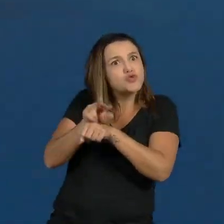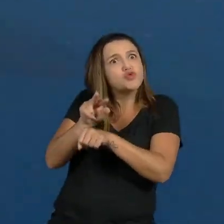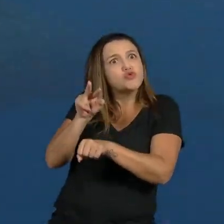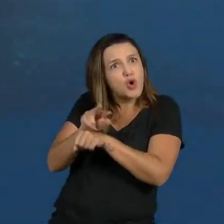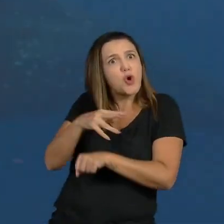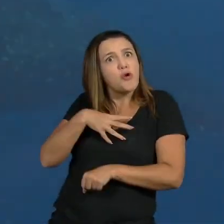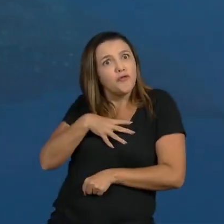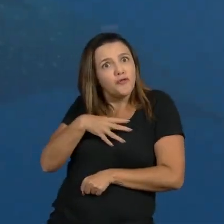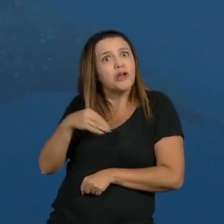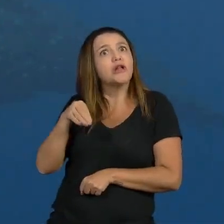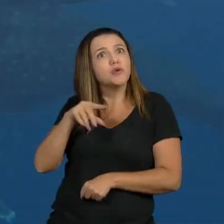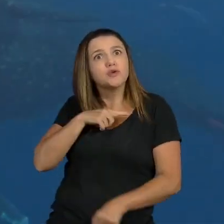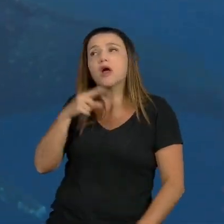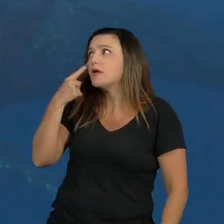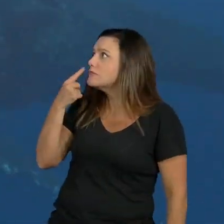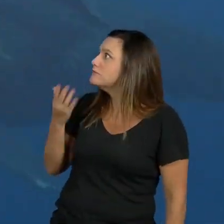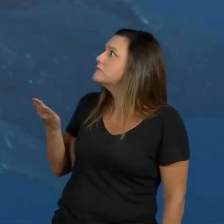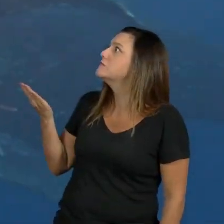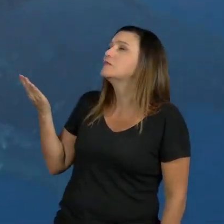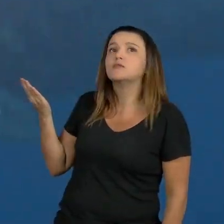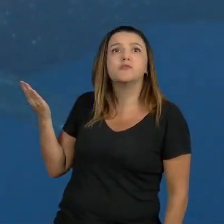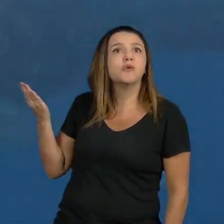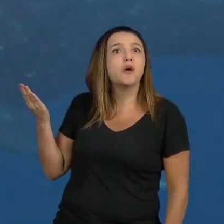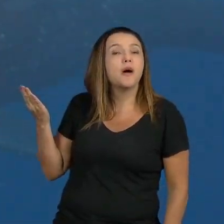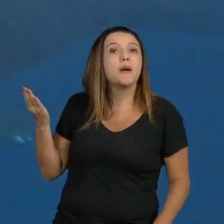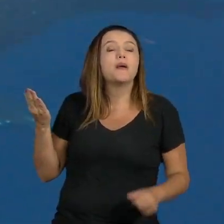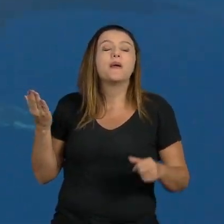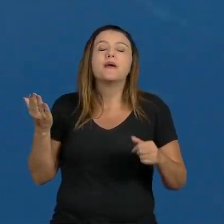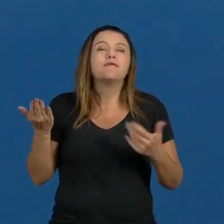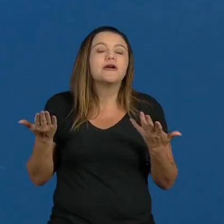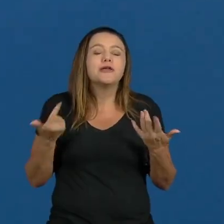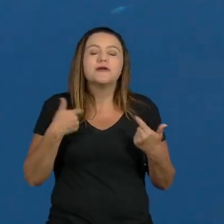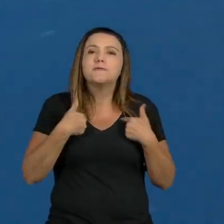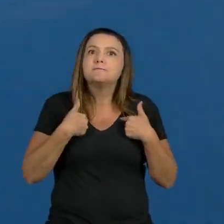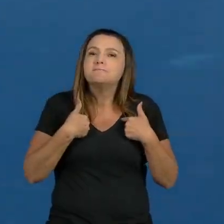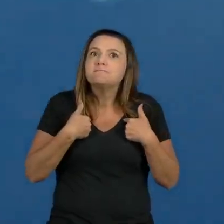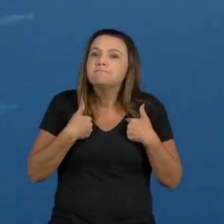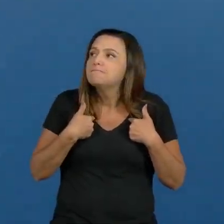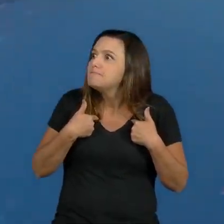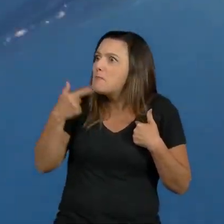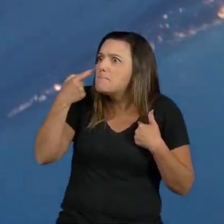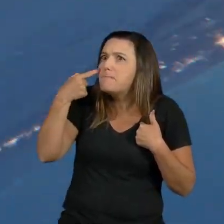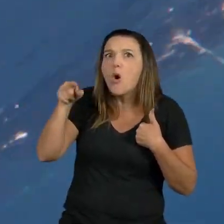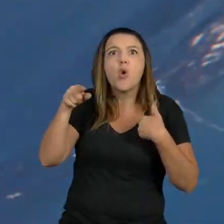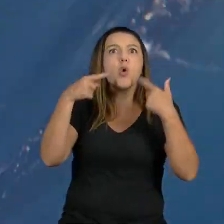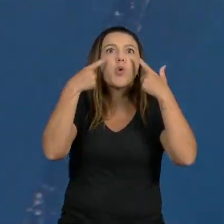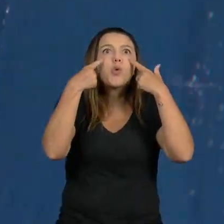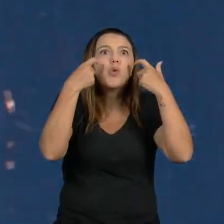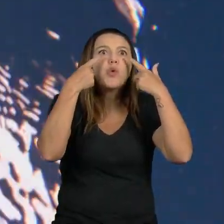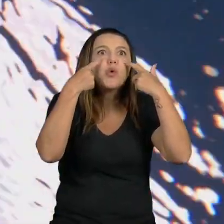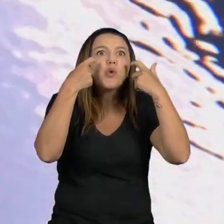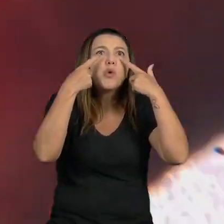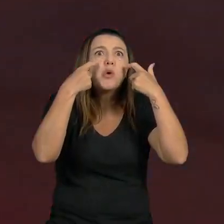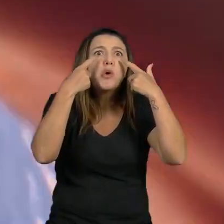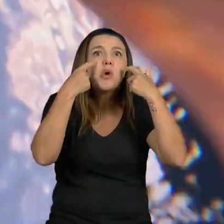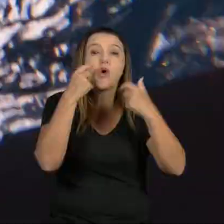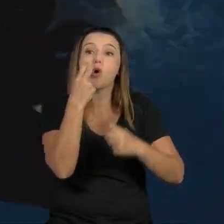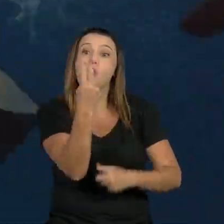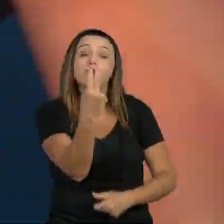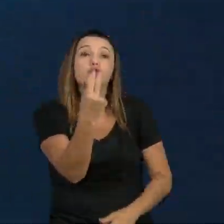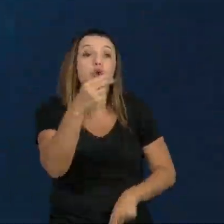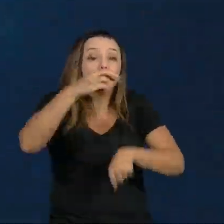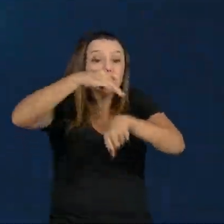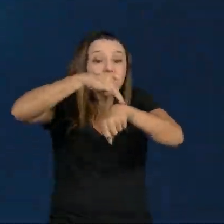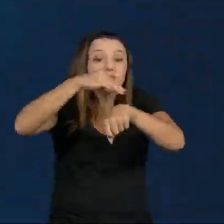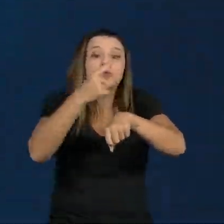Então, foi um momento, assim, que eu comecei a chorar embaixo d'água. Essa interação durou 2 minutos e 14 segundos, que é o tempo